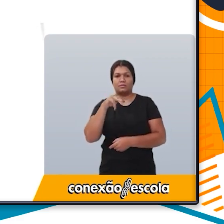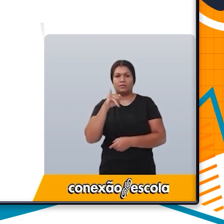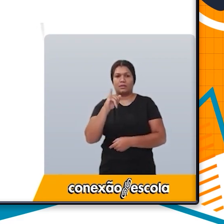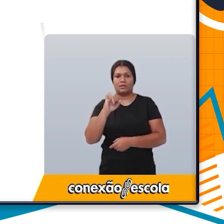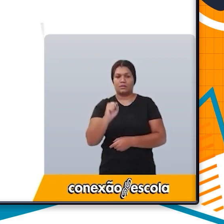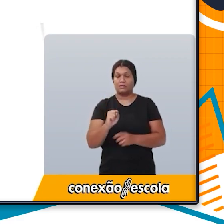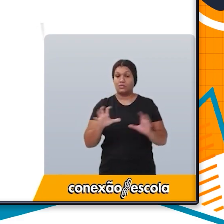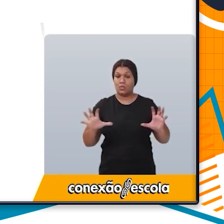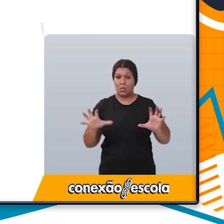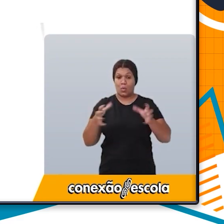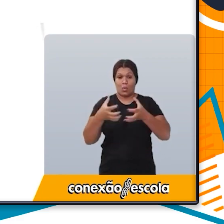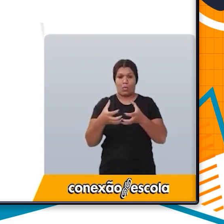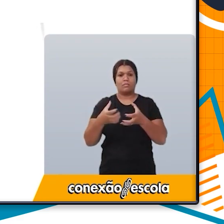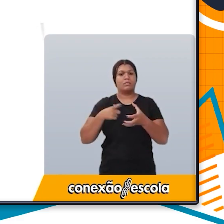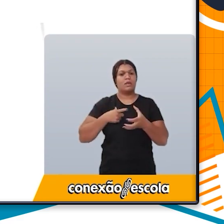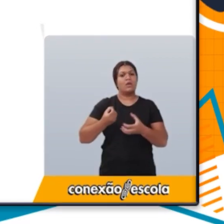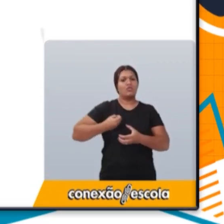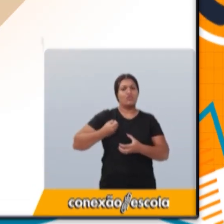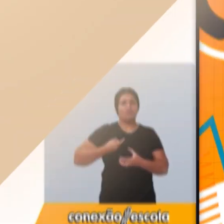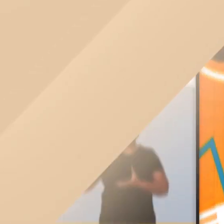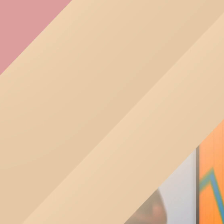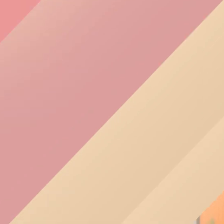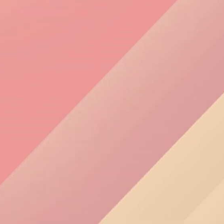conjuntos, temos os números reais.